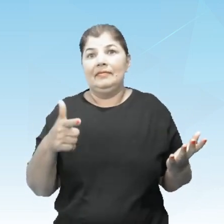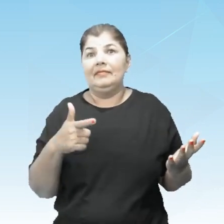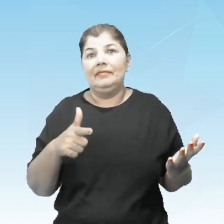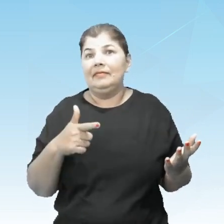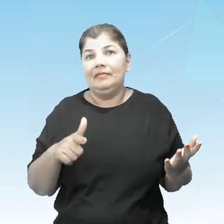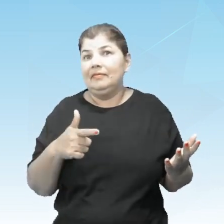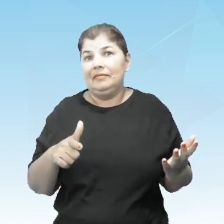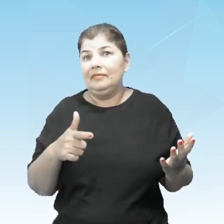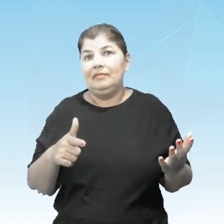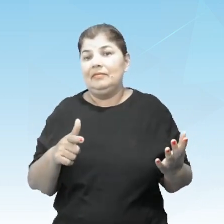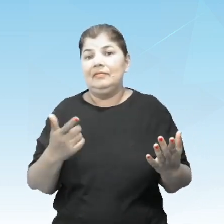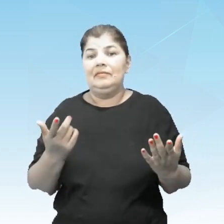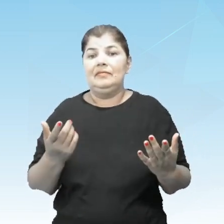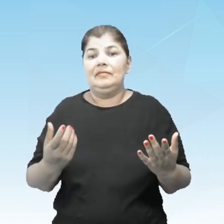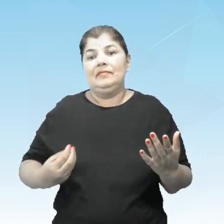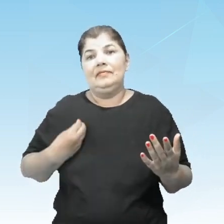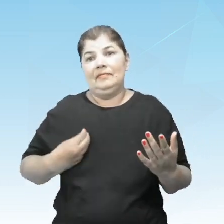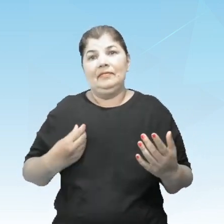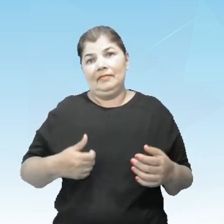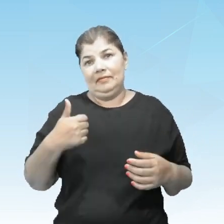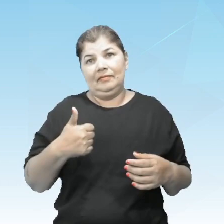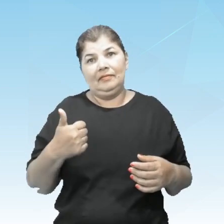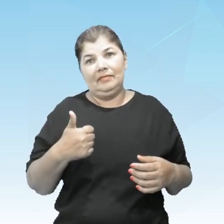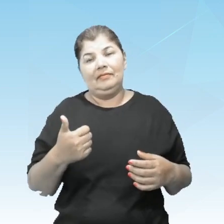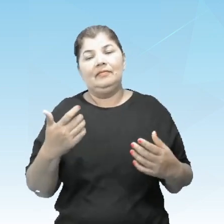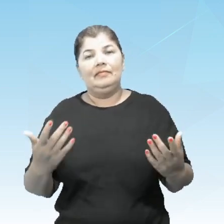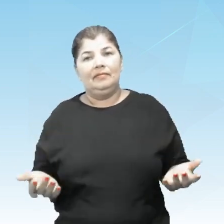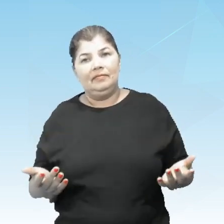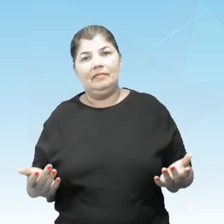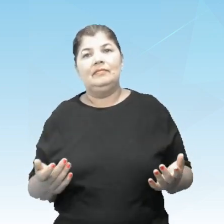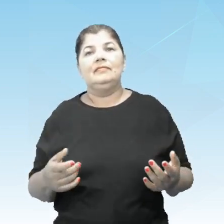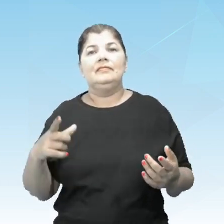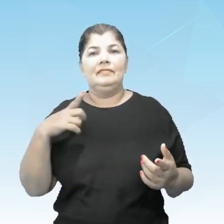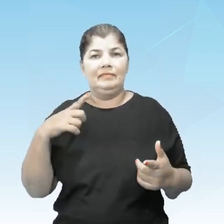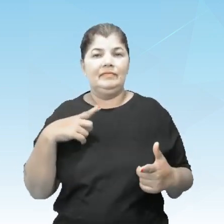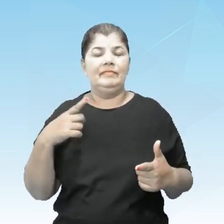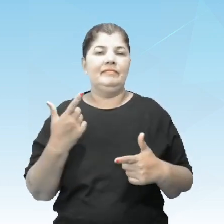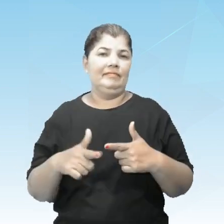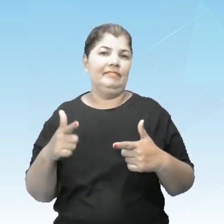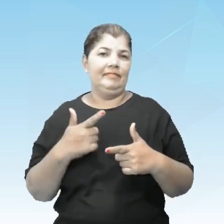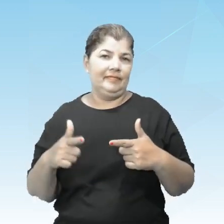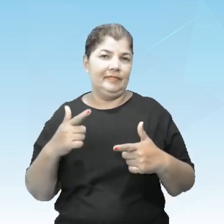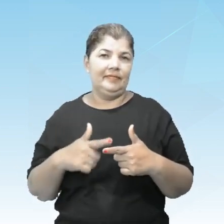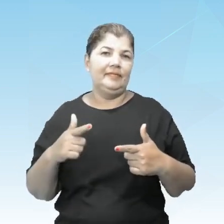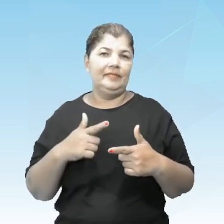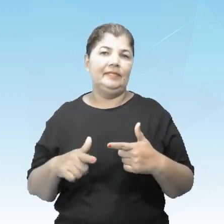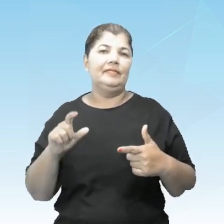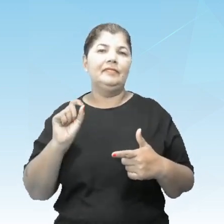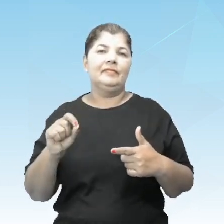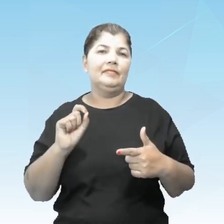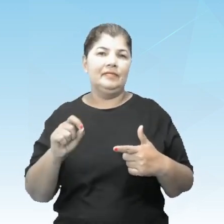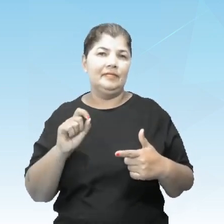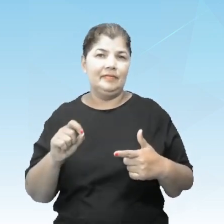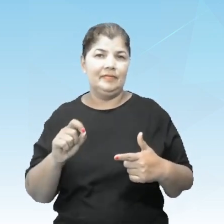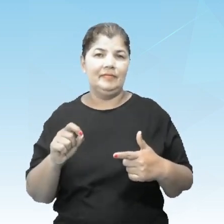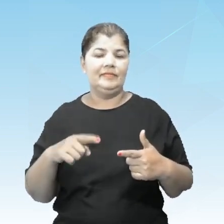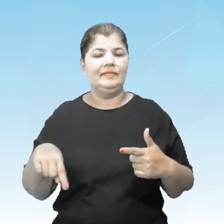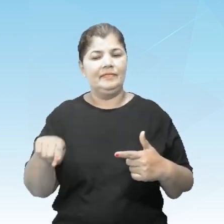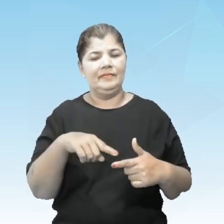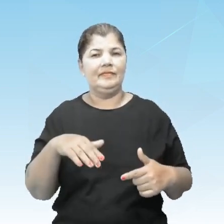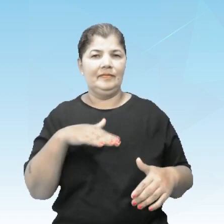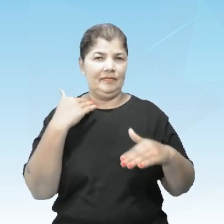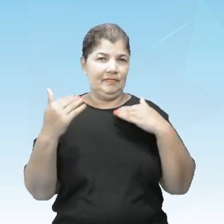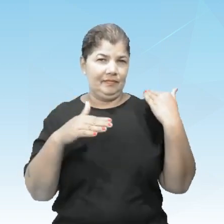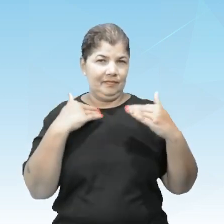bem-estar, não tinha uma boa qualidade de vida. Né? Evidentemente, isso vai impactar, né, na questão do índice de mortalidade,